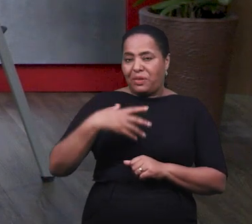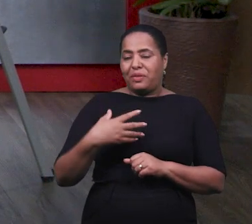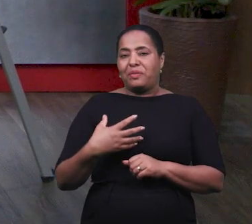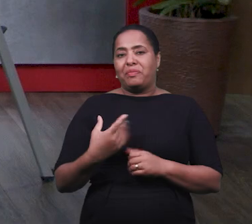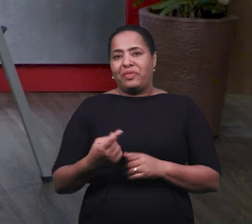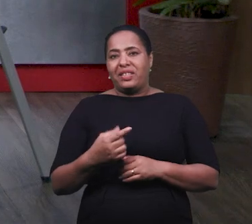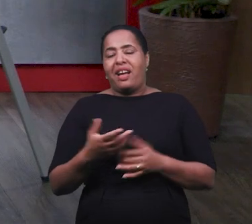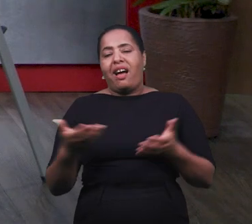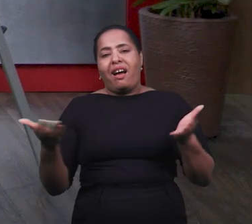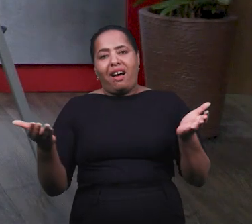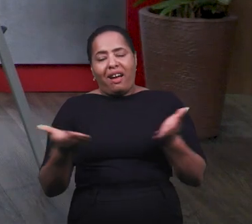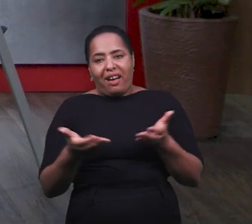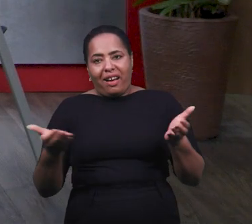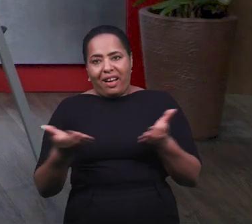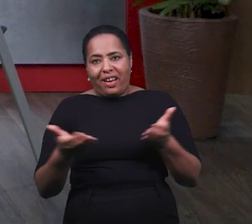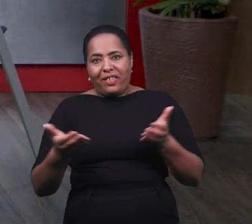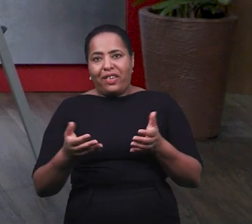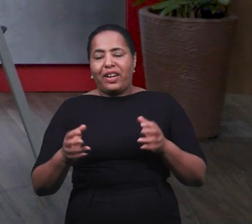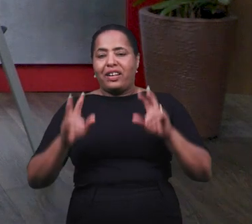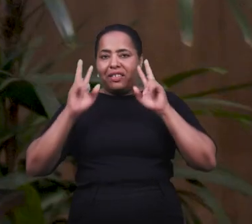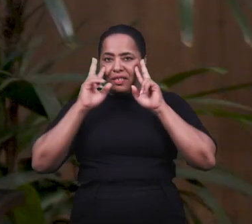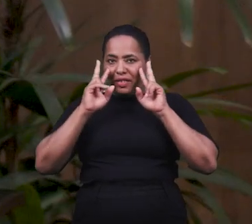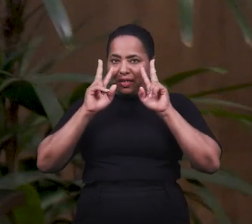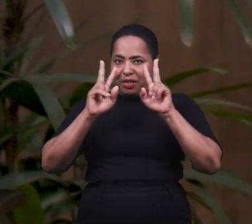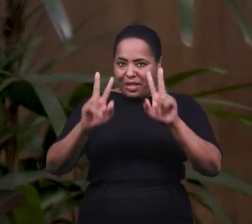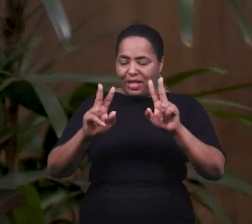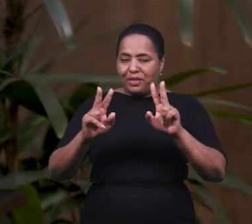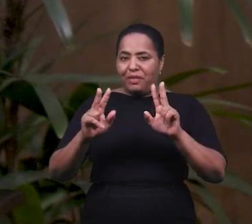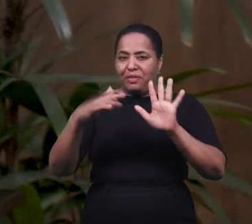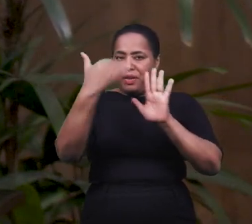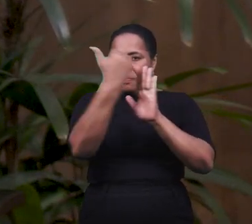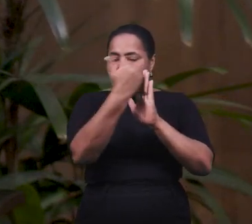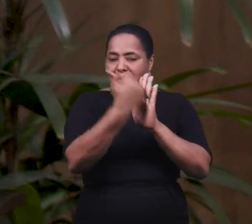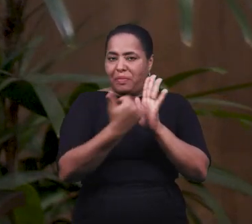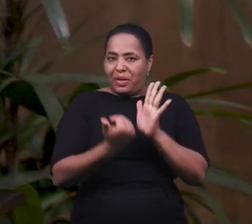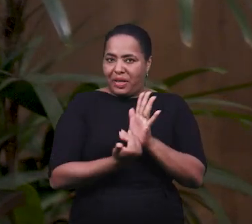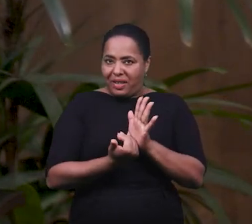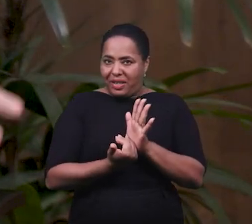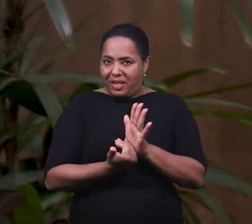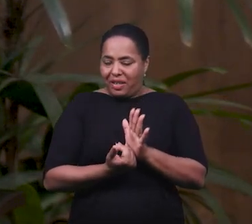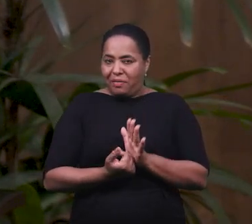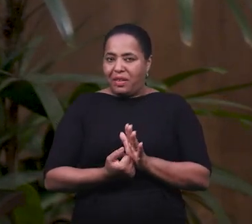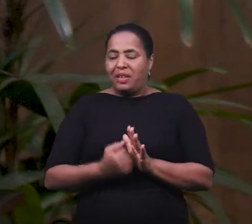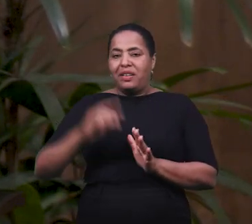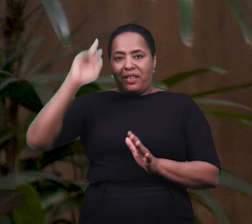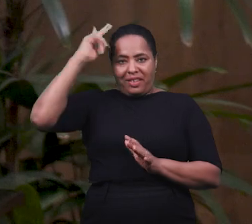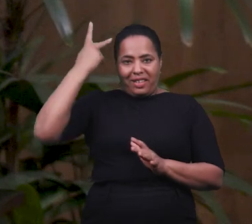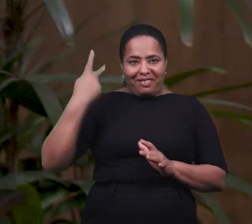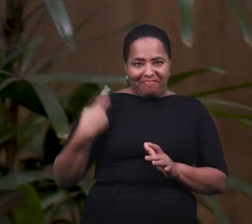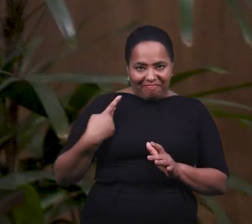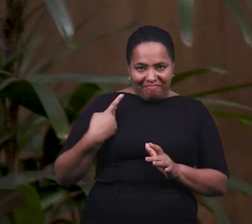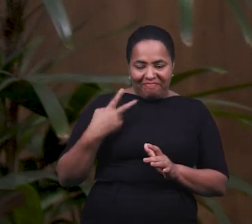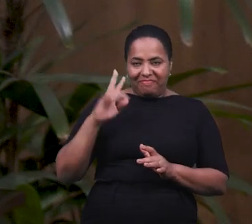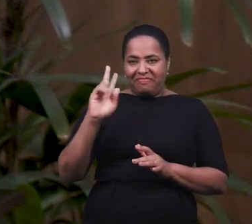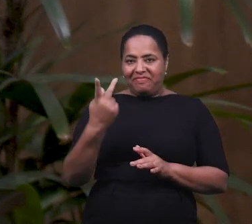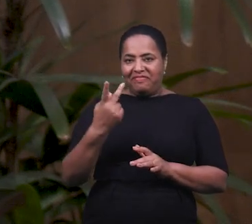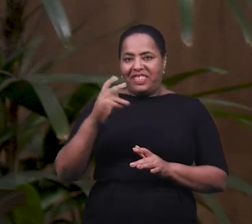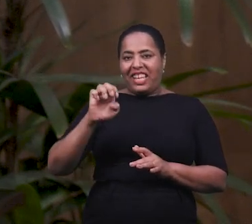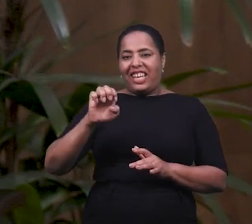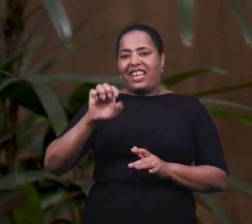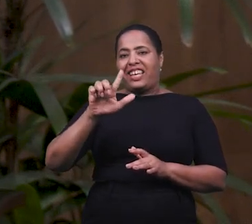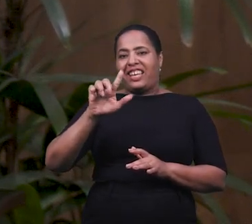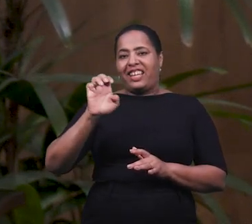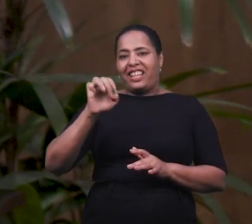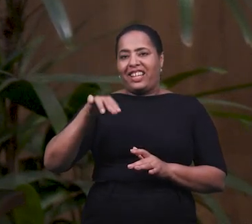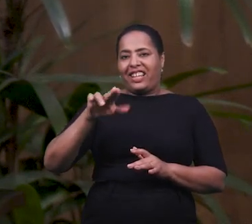E nós vamos agora assistir esse quadro com a nossa irmã Helena, que muito tem